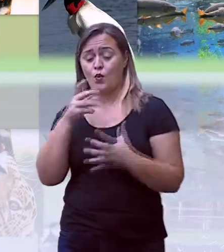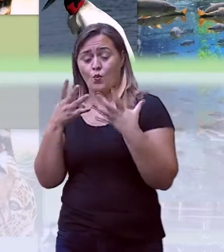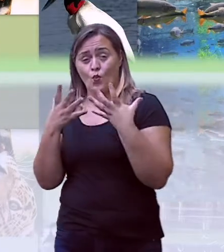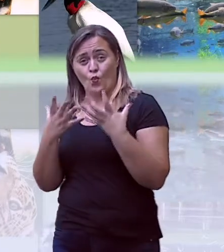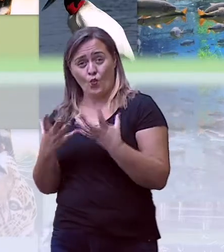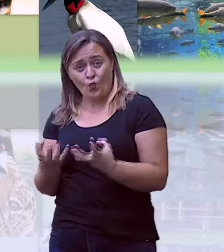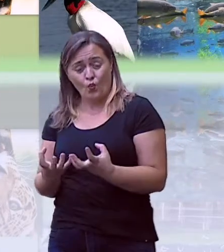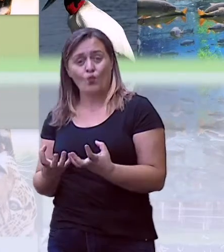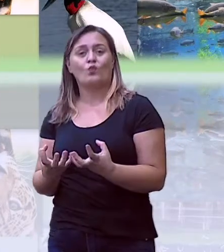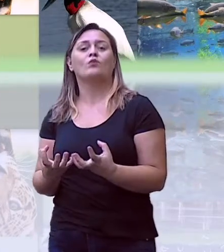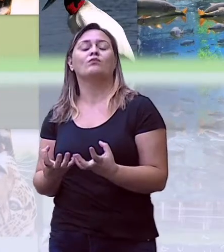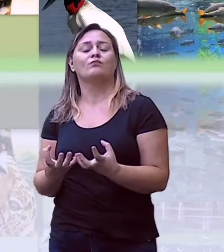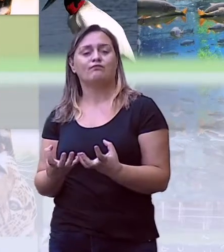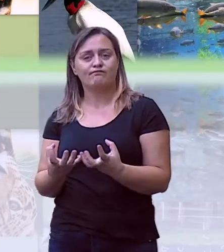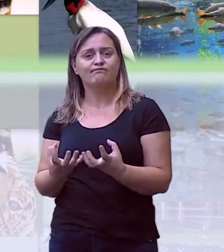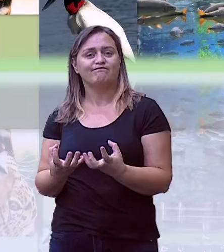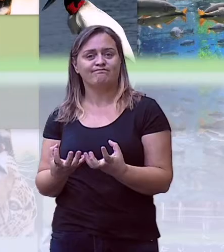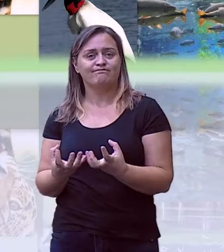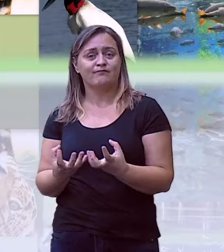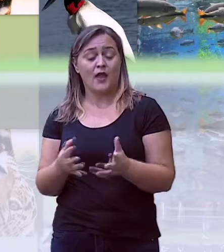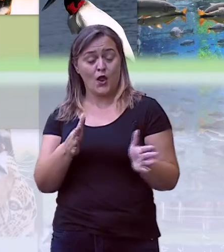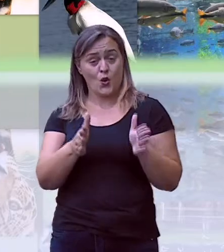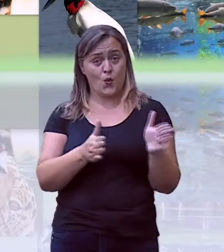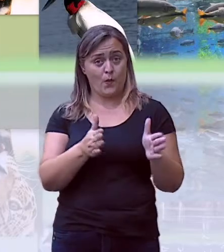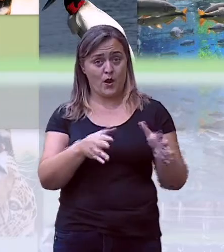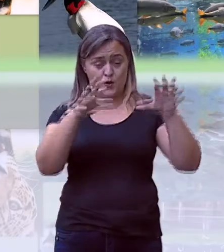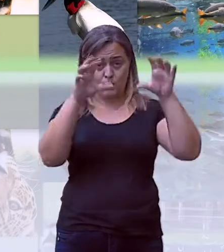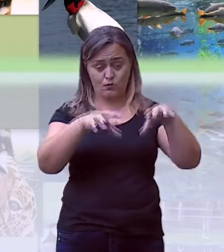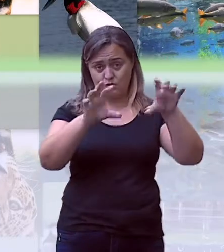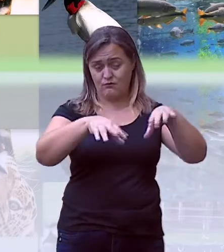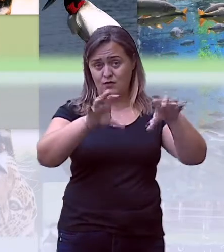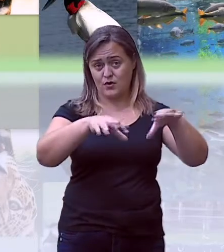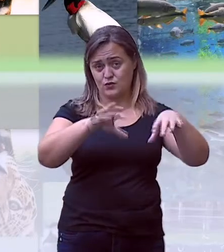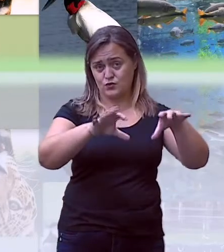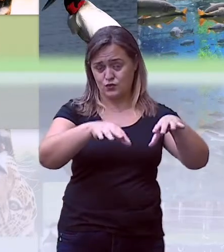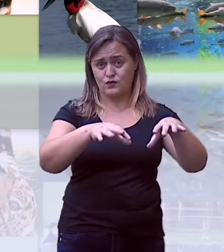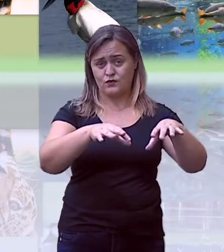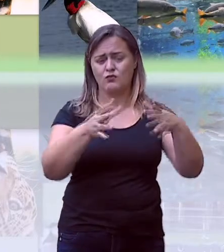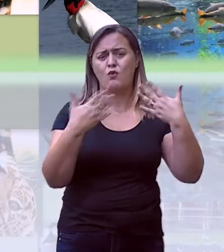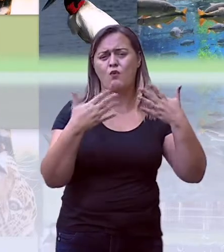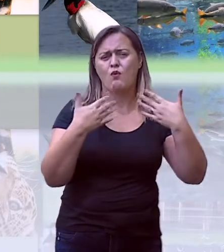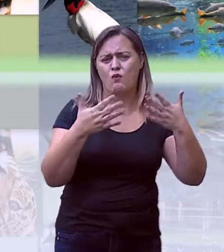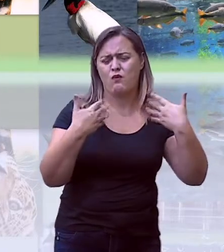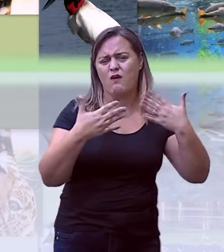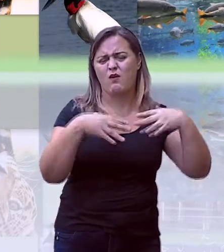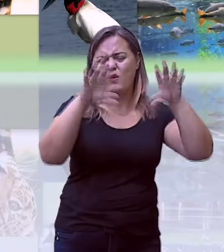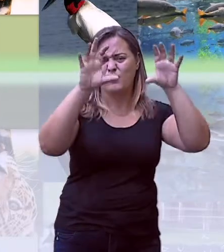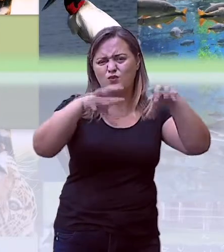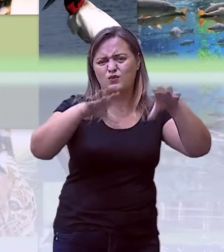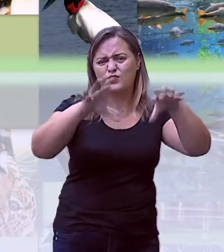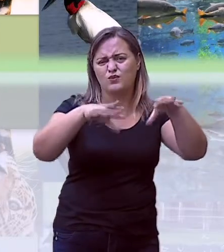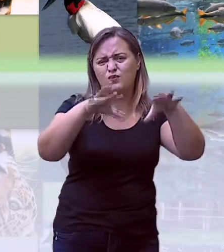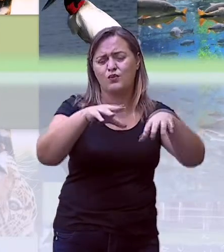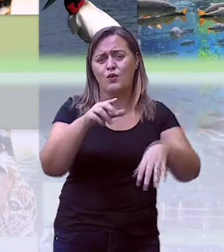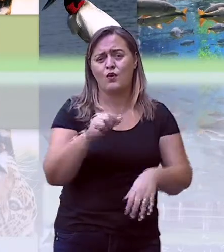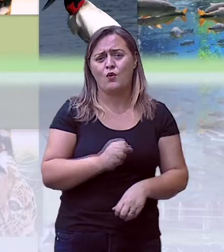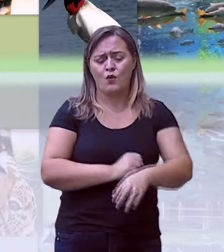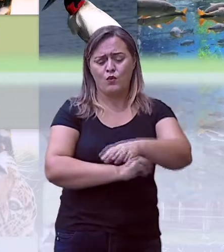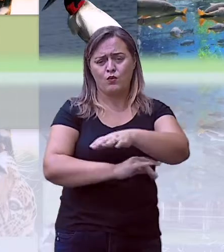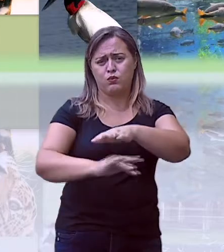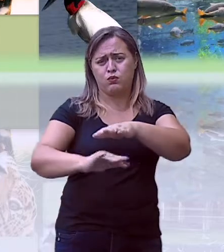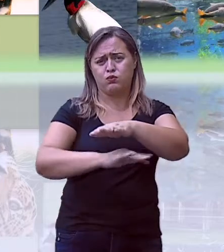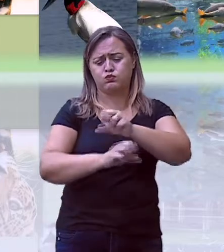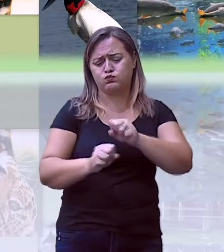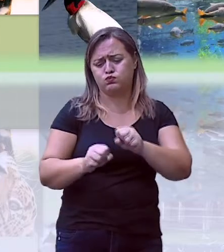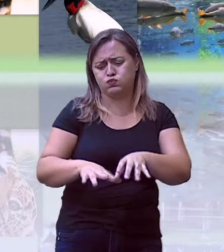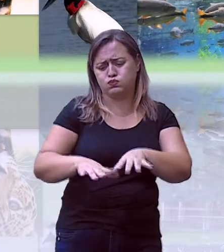Dessa maneira, na época das chuvas, ou seja, no verão, o Pantanal fica praticamente